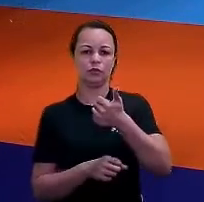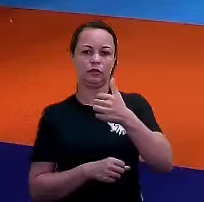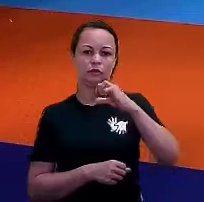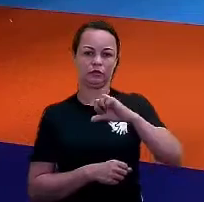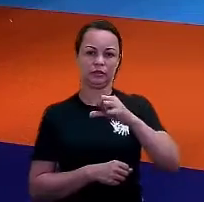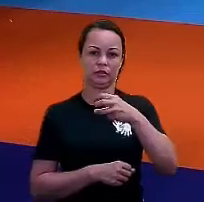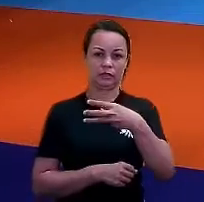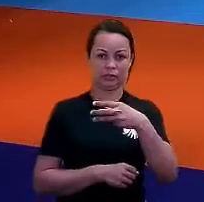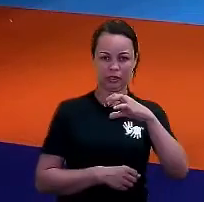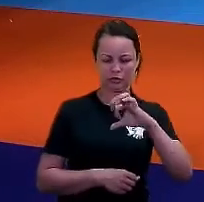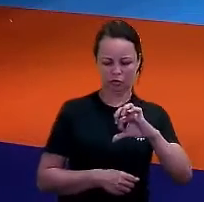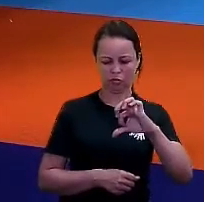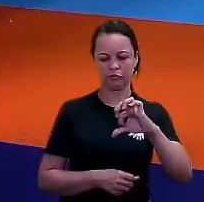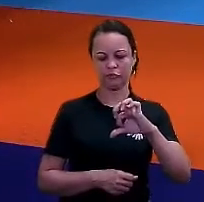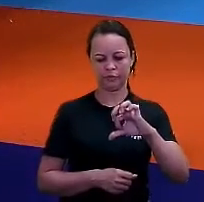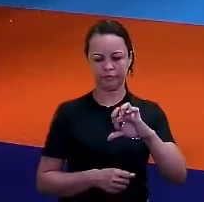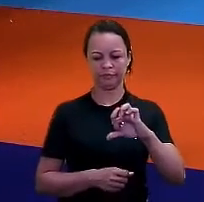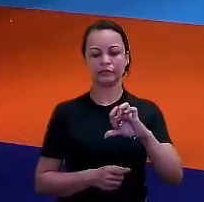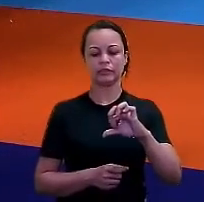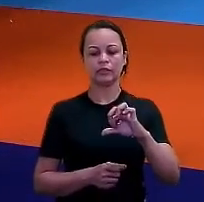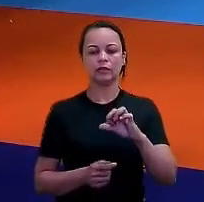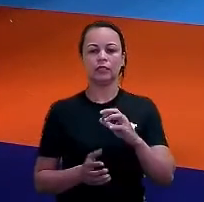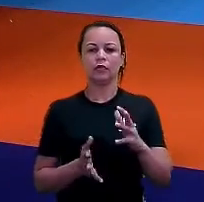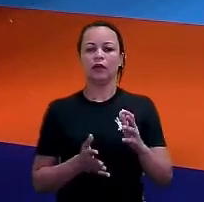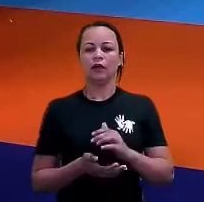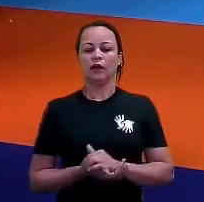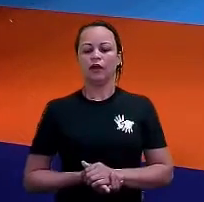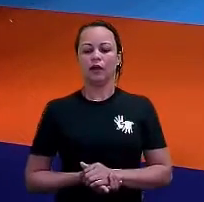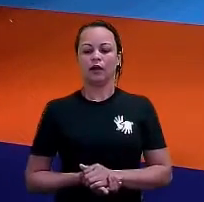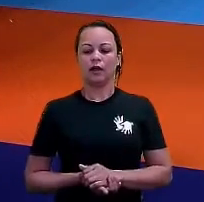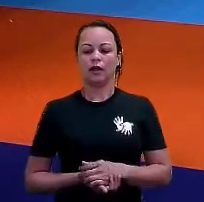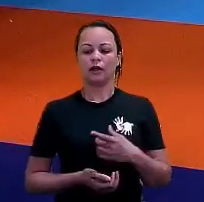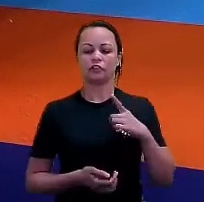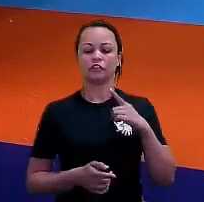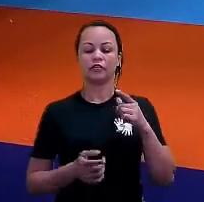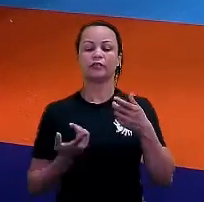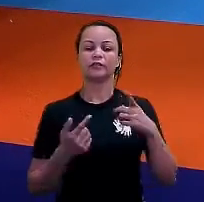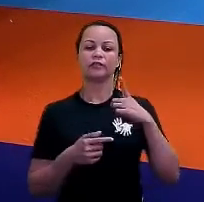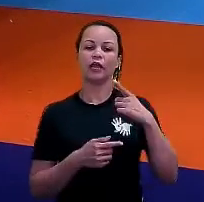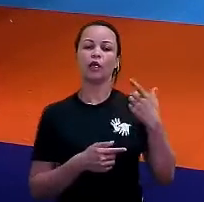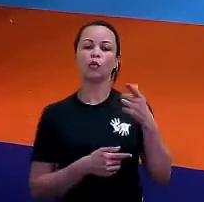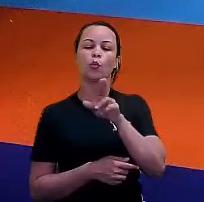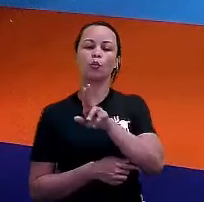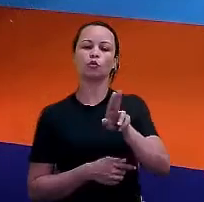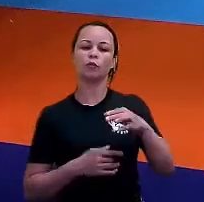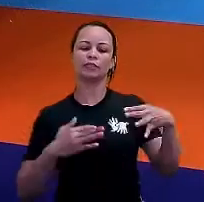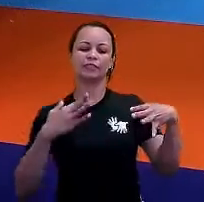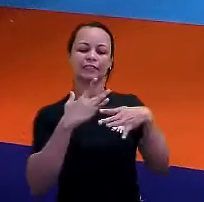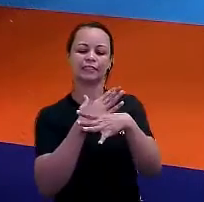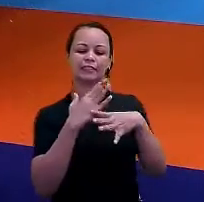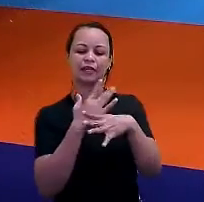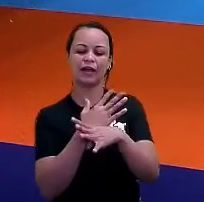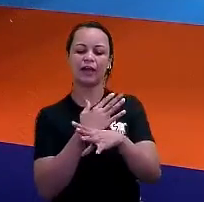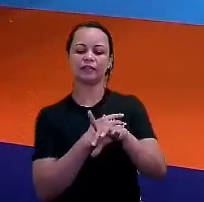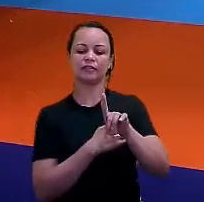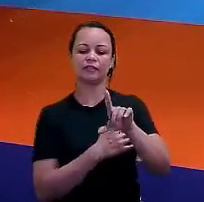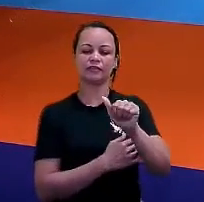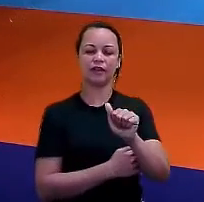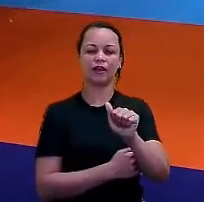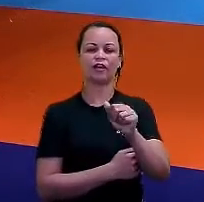1939, a gente vai passar a ser chamado de Cidade da Vitória de Santo